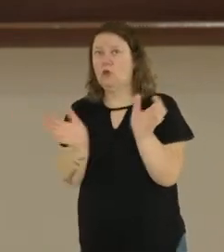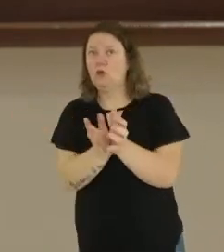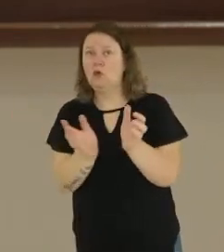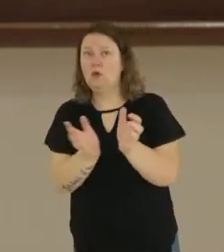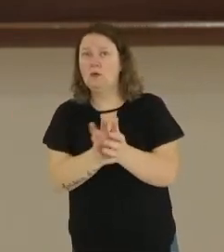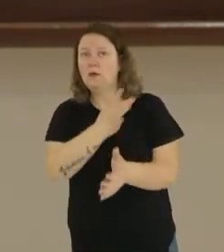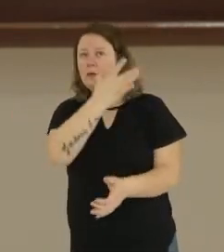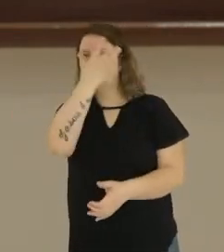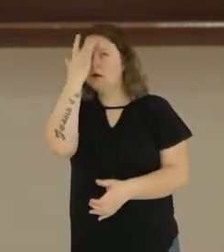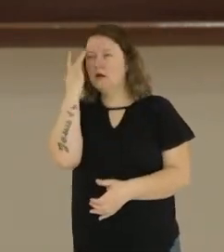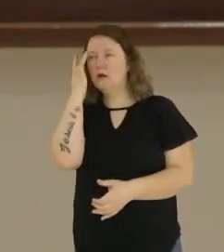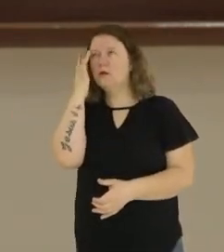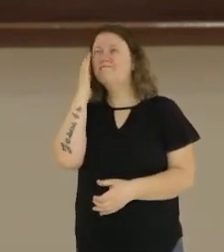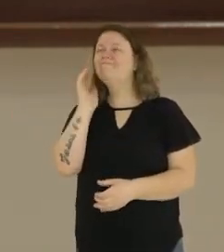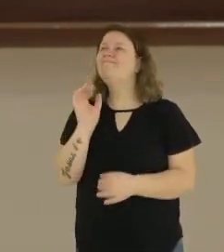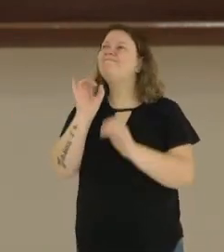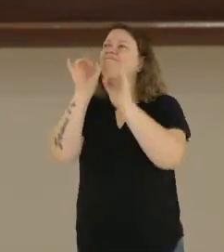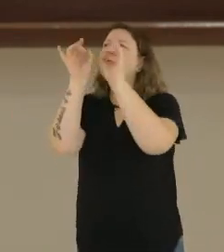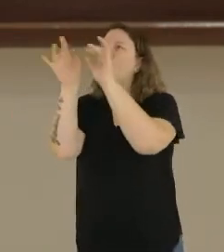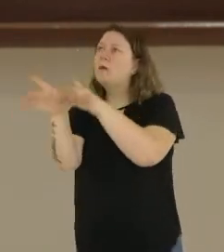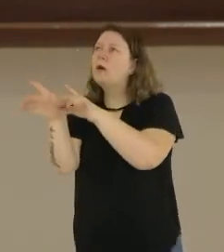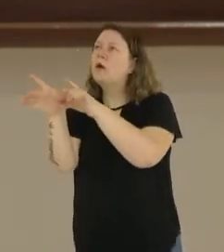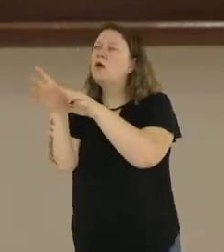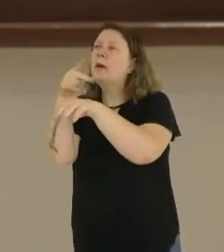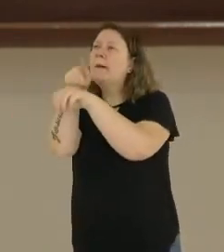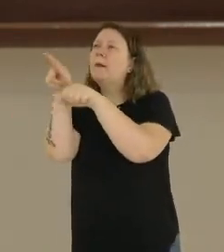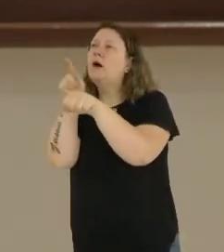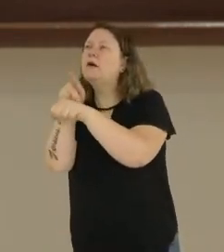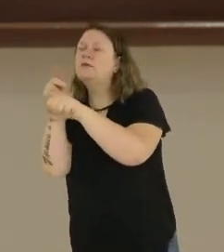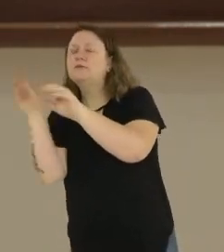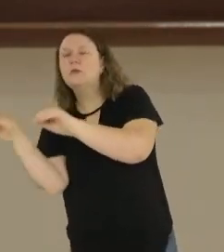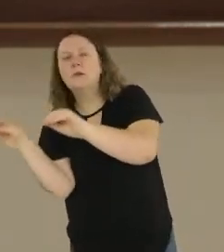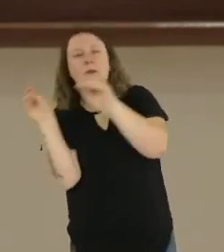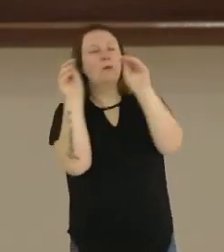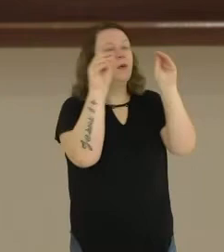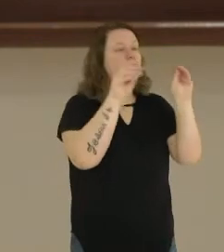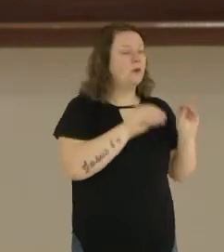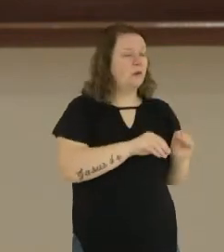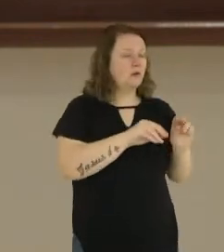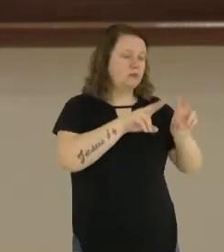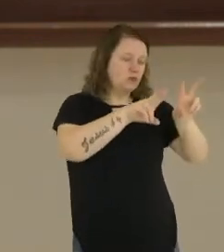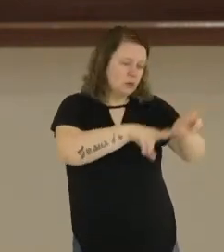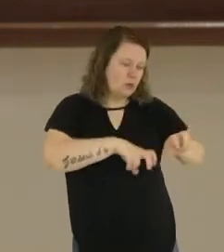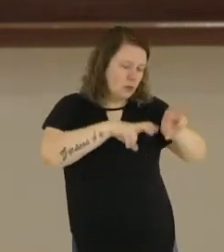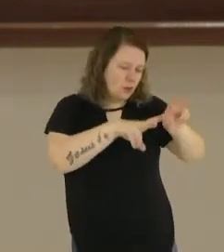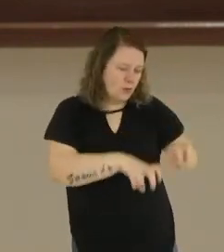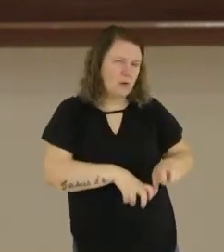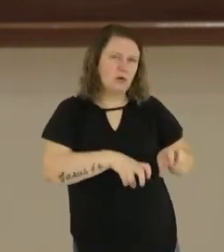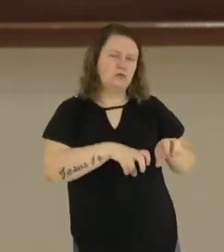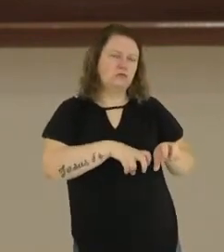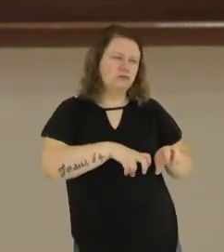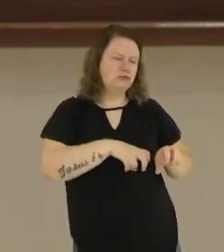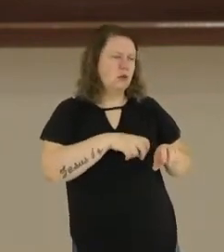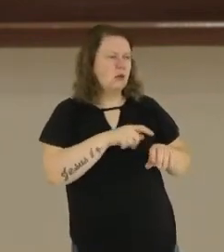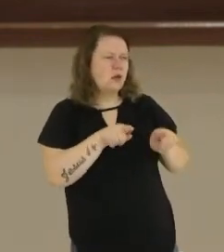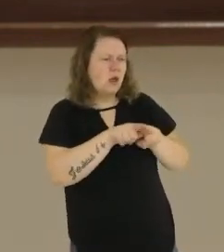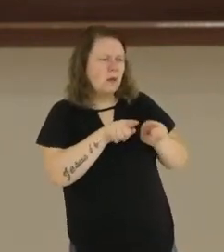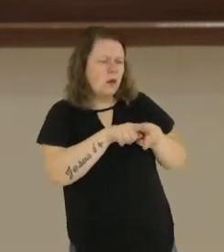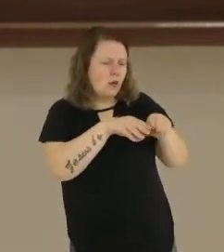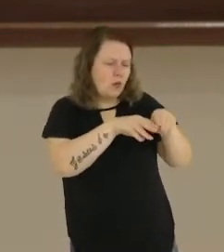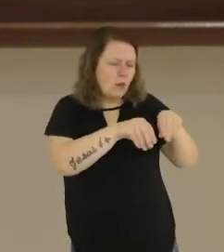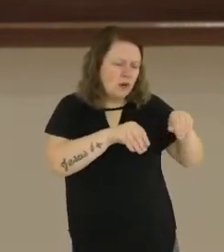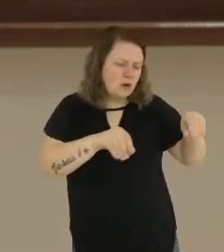imigrantes que deixam sua terra de origem e vão povoar, cultivar e explorar uma